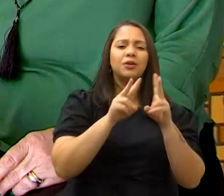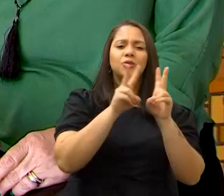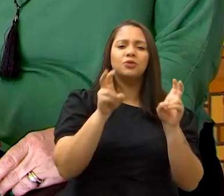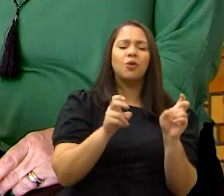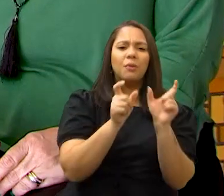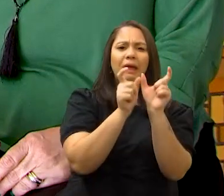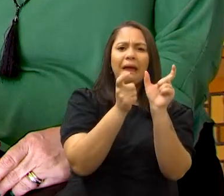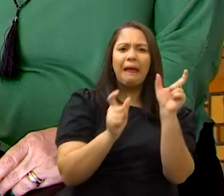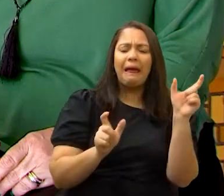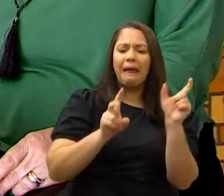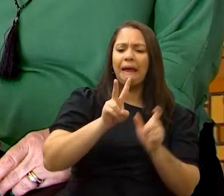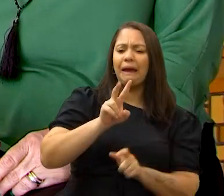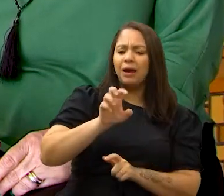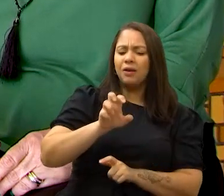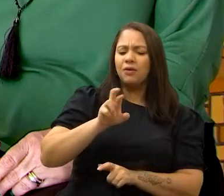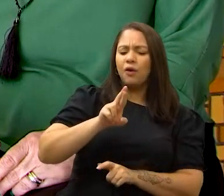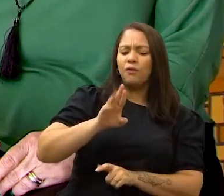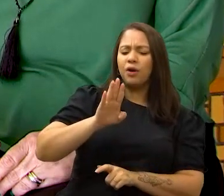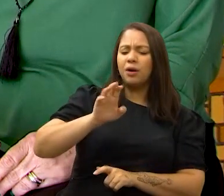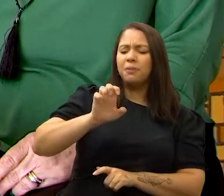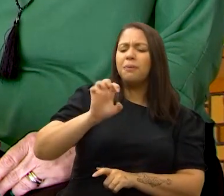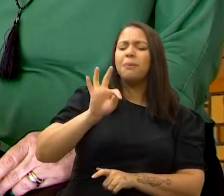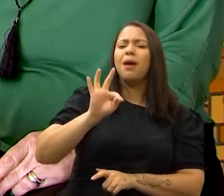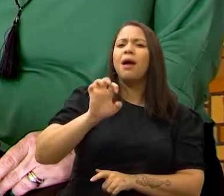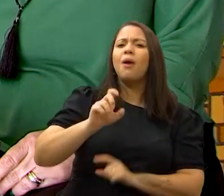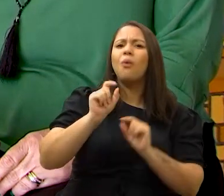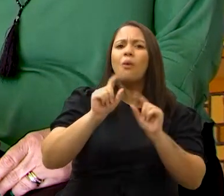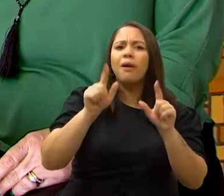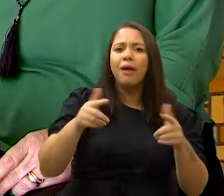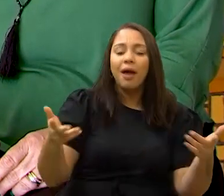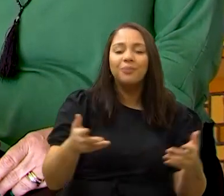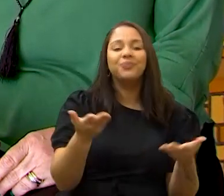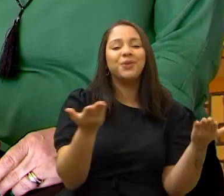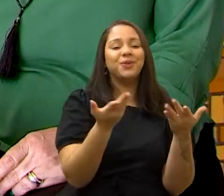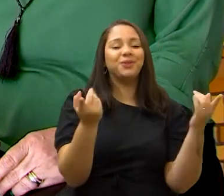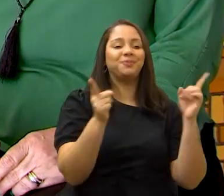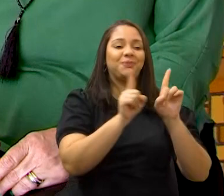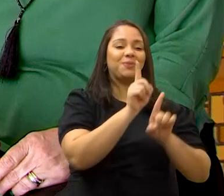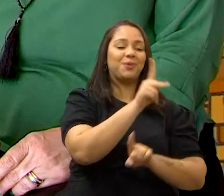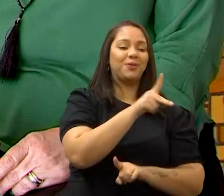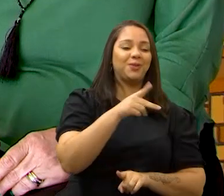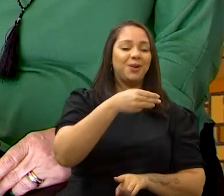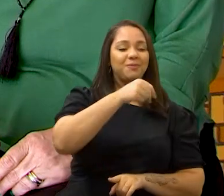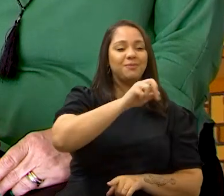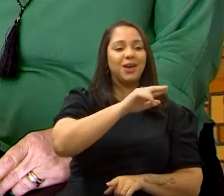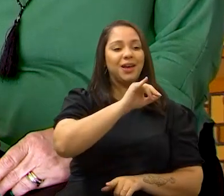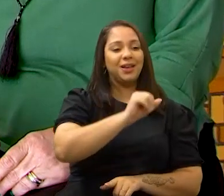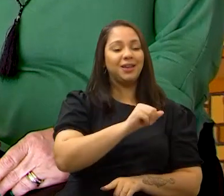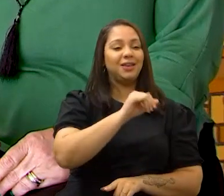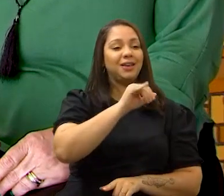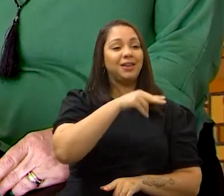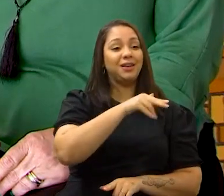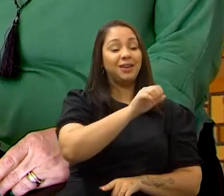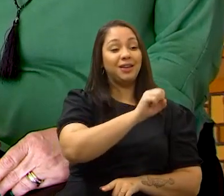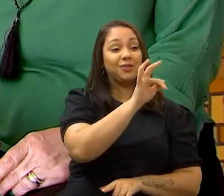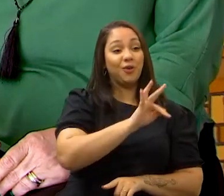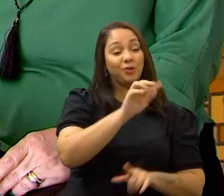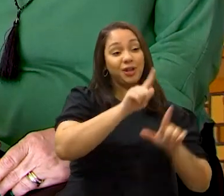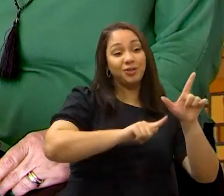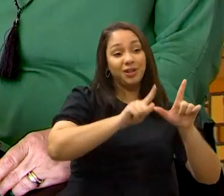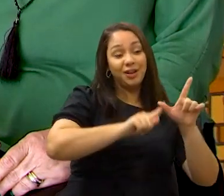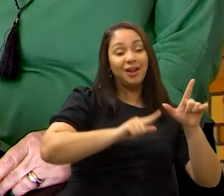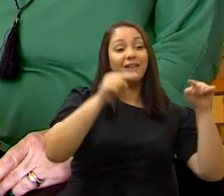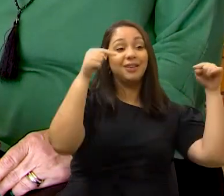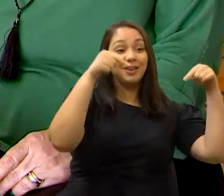sobre verbete. Você sabe o que é verbete? Eu estou aqui com a professora Marinês, da Faculdade de Letras,